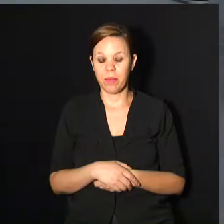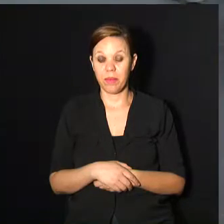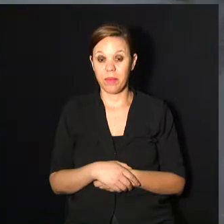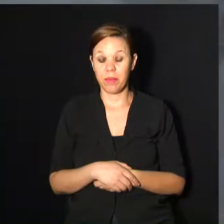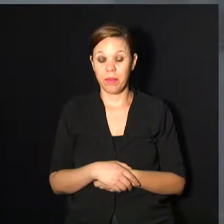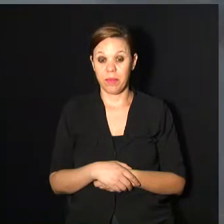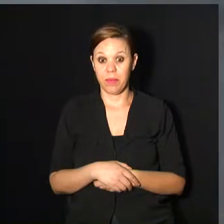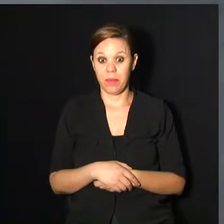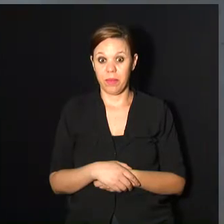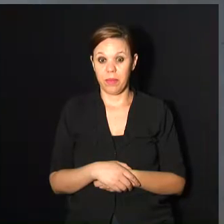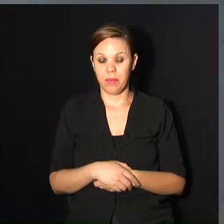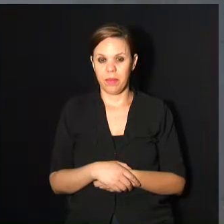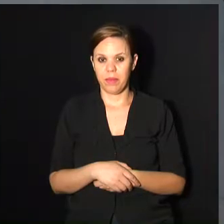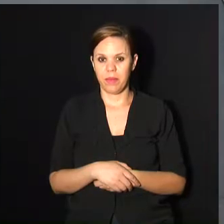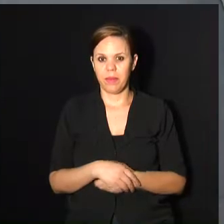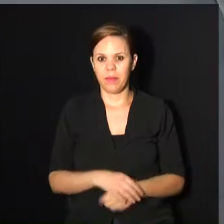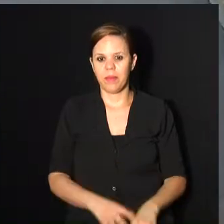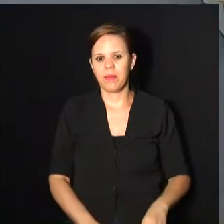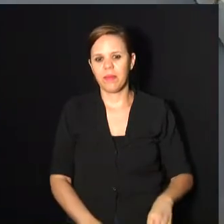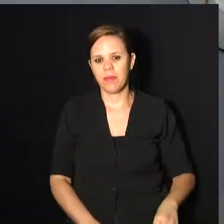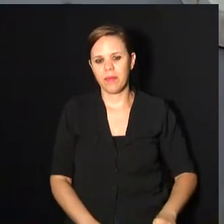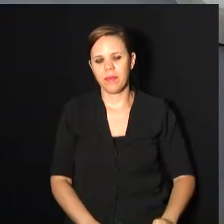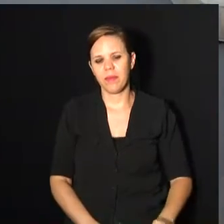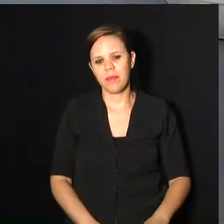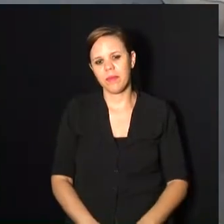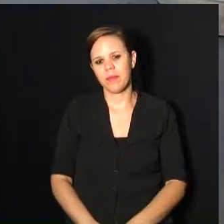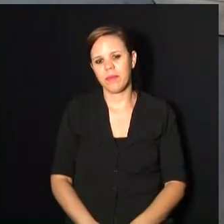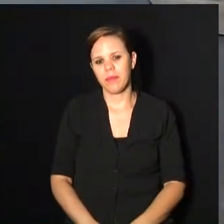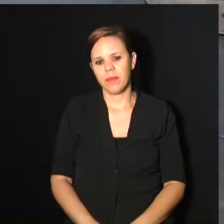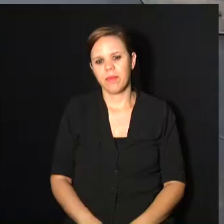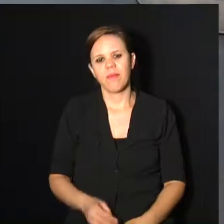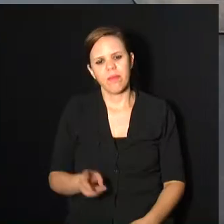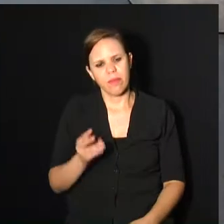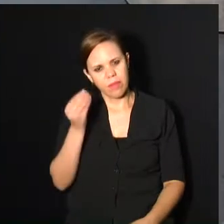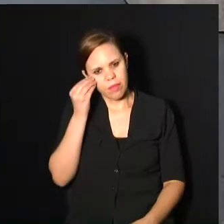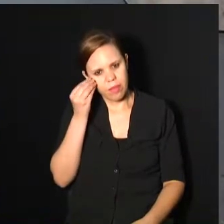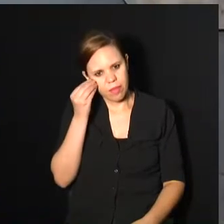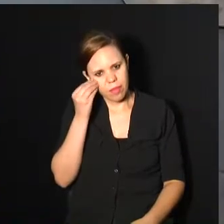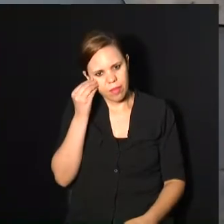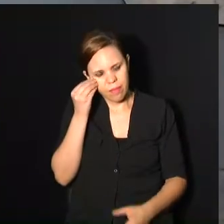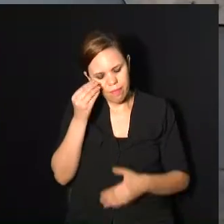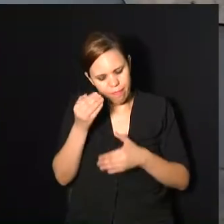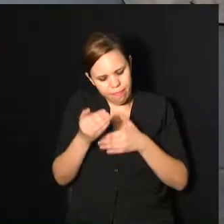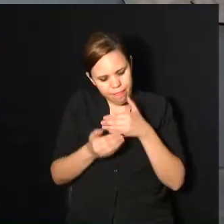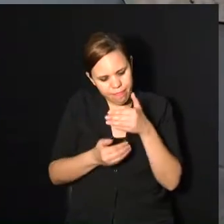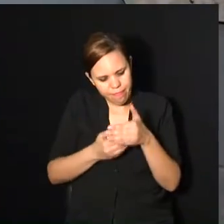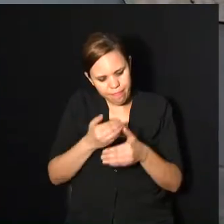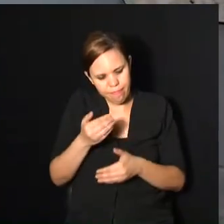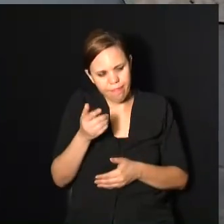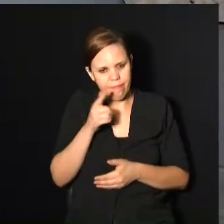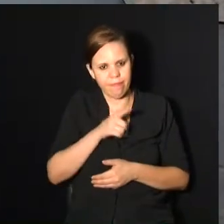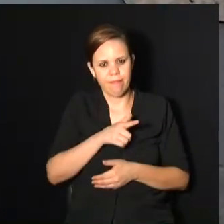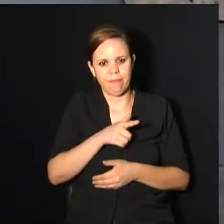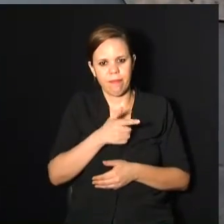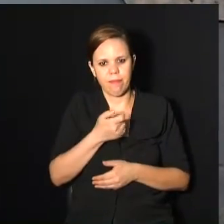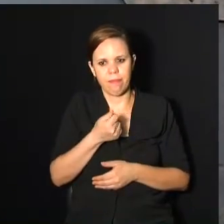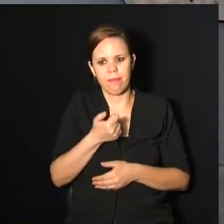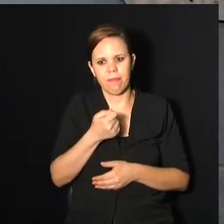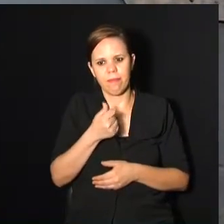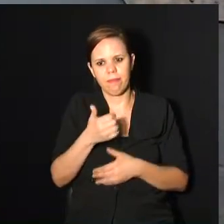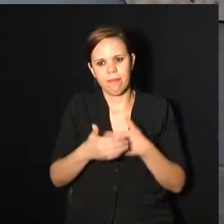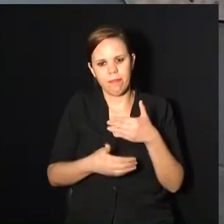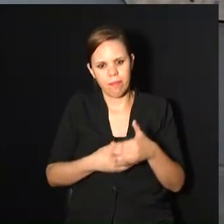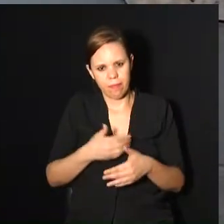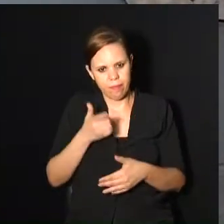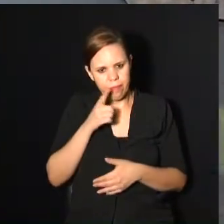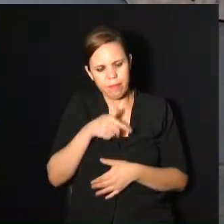Ó. Ó. Isso aí. Que assim a gente vai conseguindo de passo em passo. De pouquinho em pouquinho vai indo.